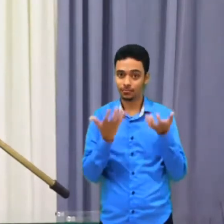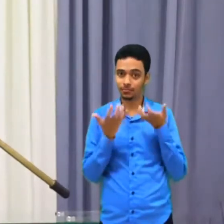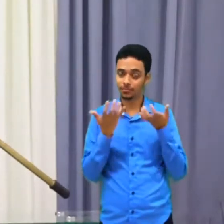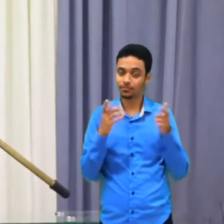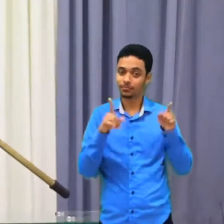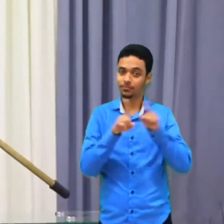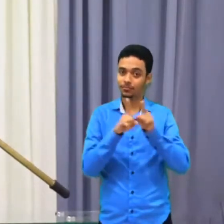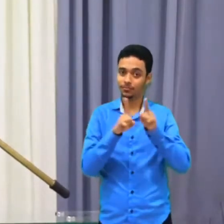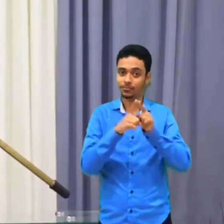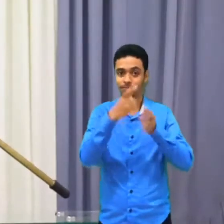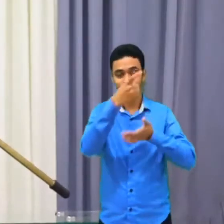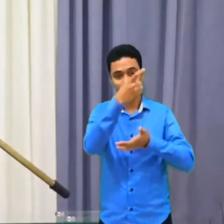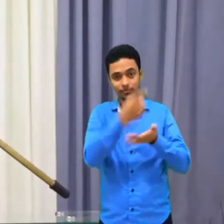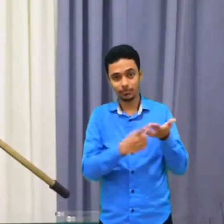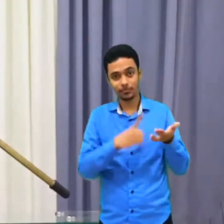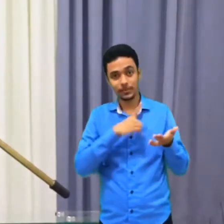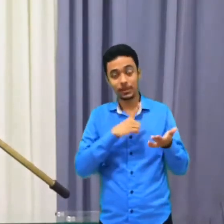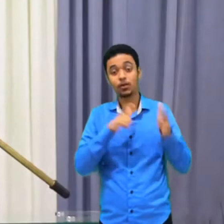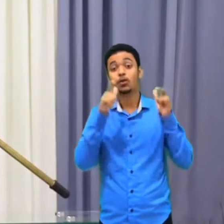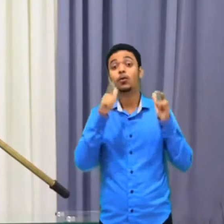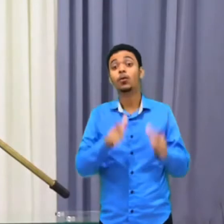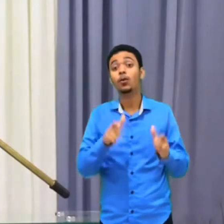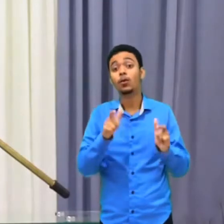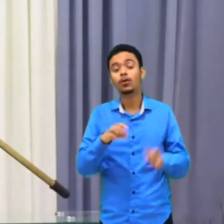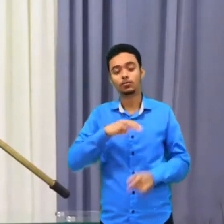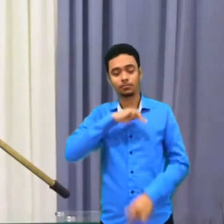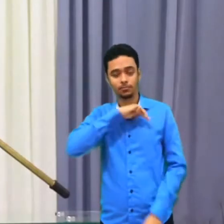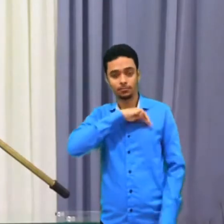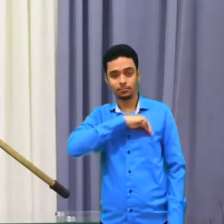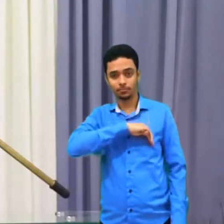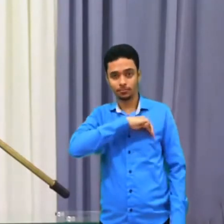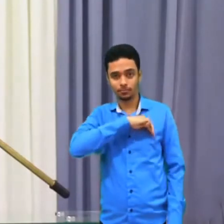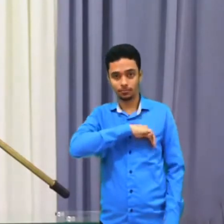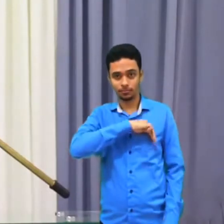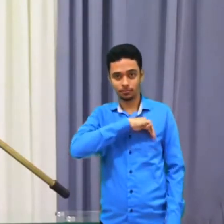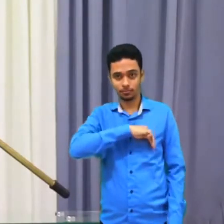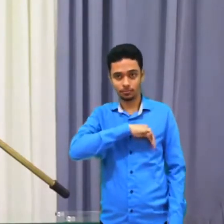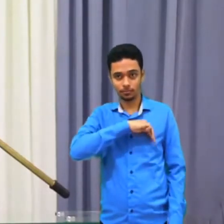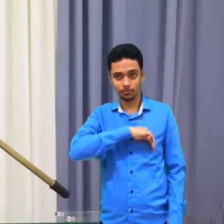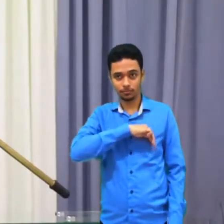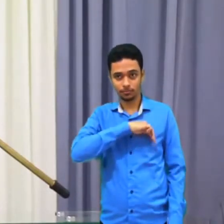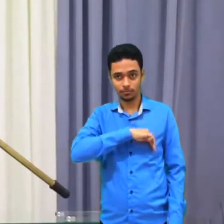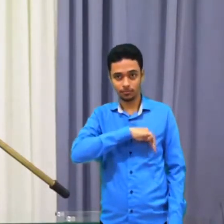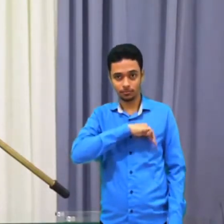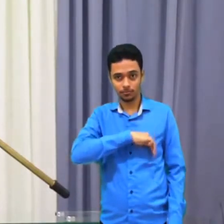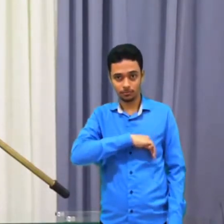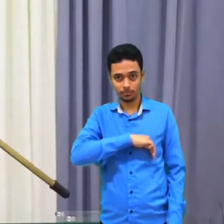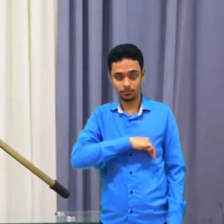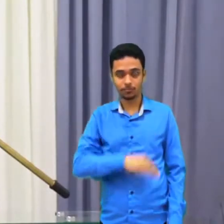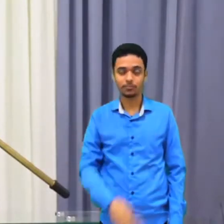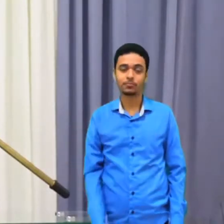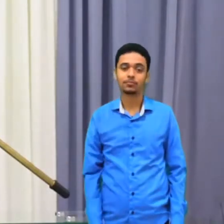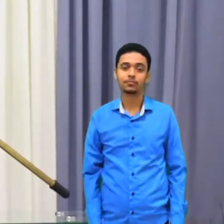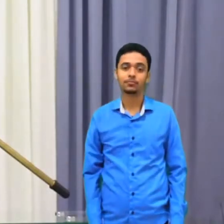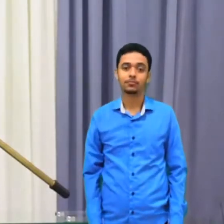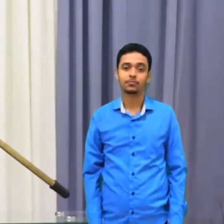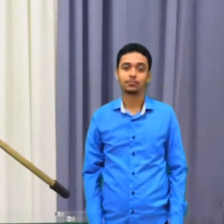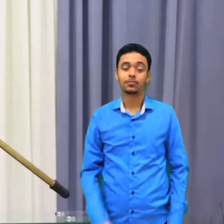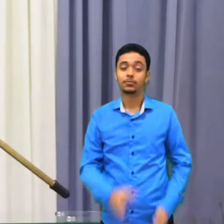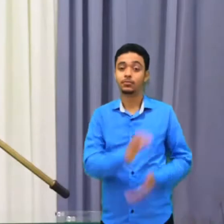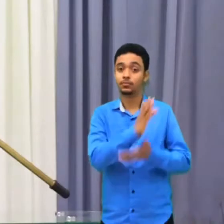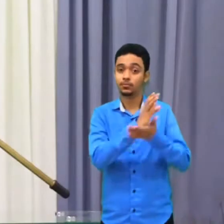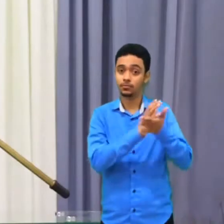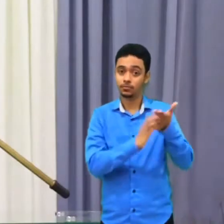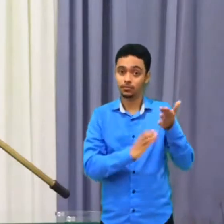apropriar do texto que está em Mateus, Evangelho de Jesus segundo escreveu Mateus, no